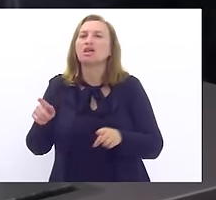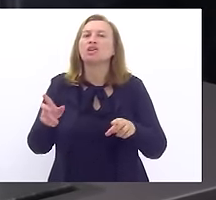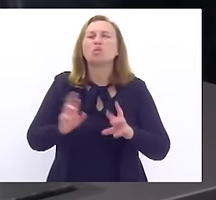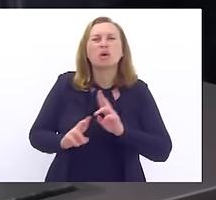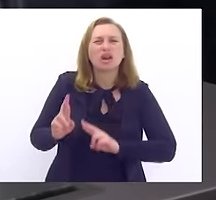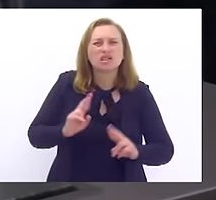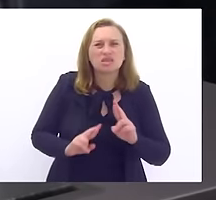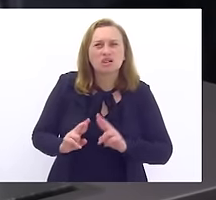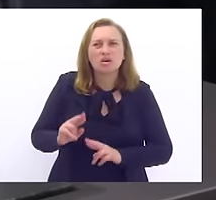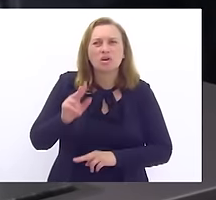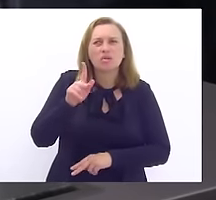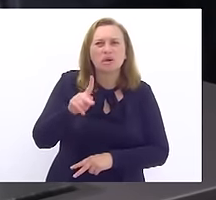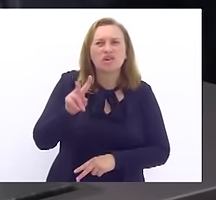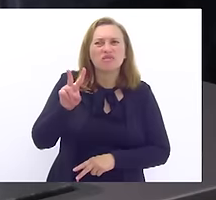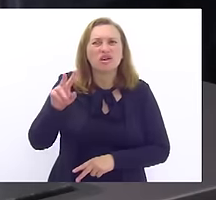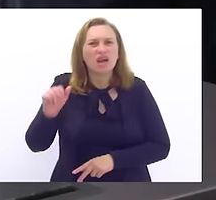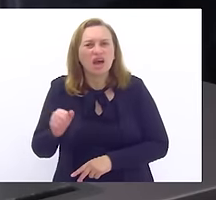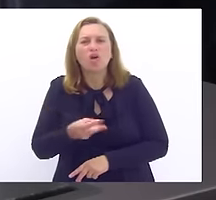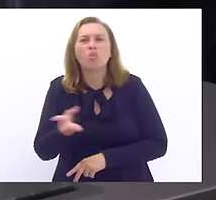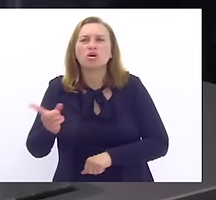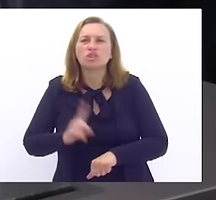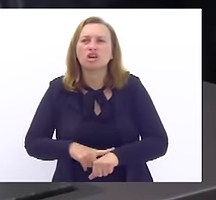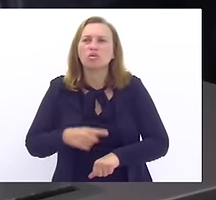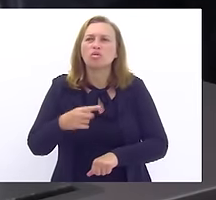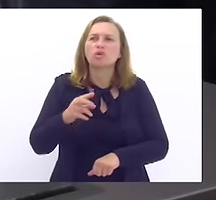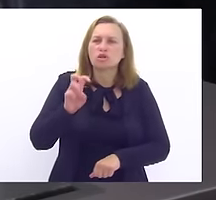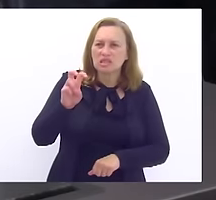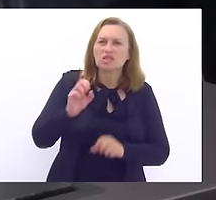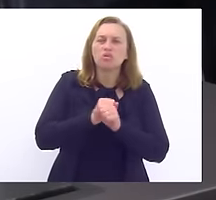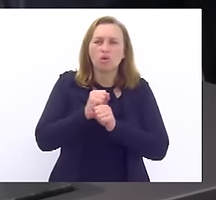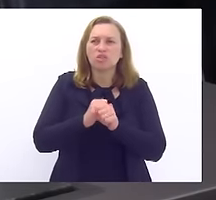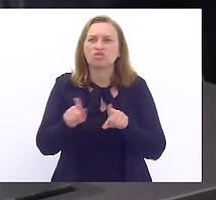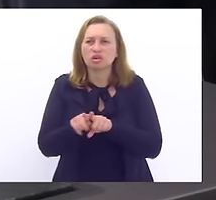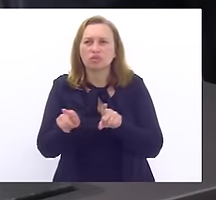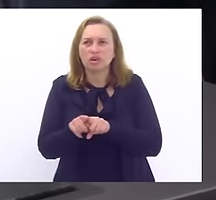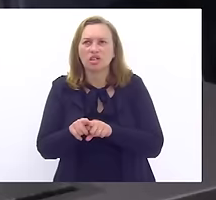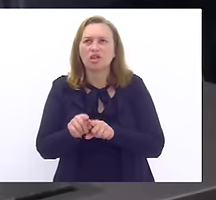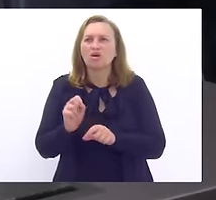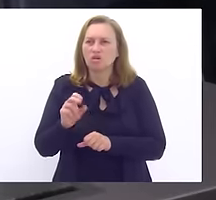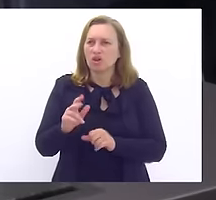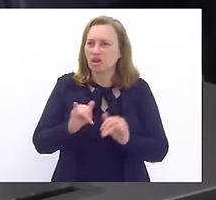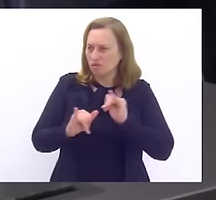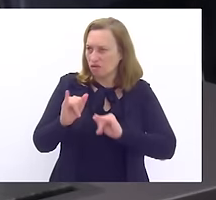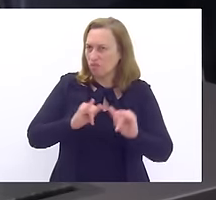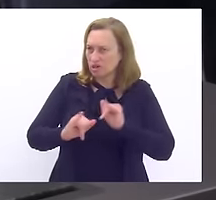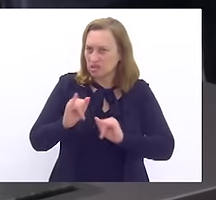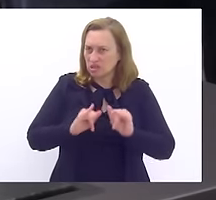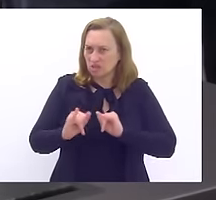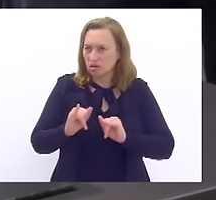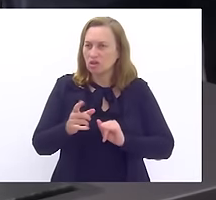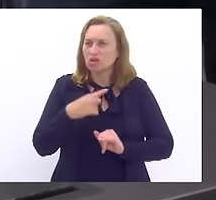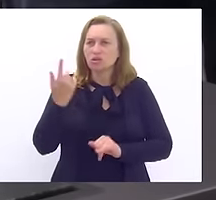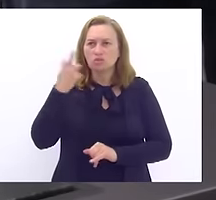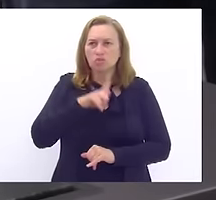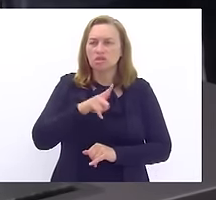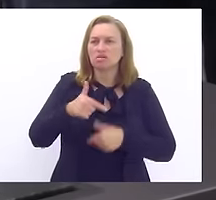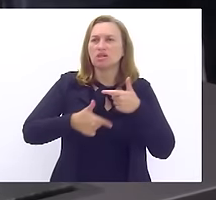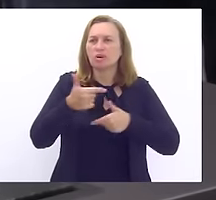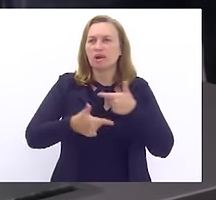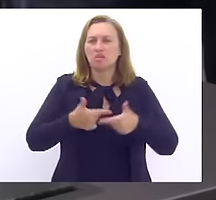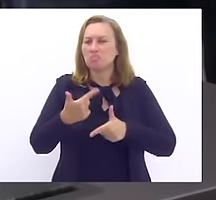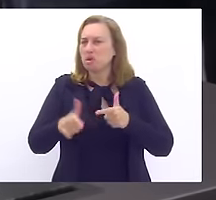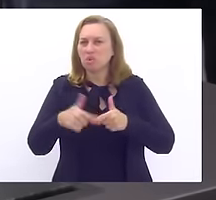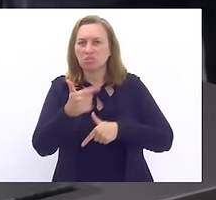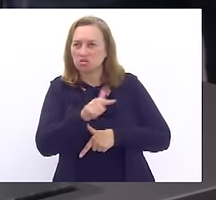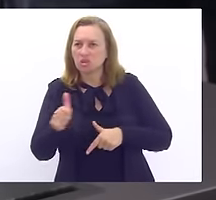a o IPVA de quanto tempo dos últimos cinco anos também cinco anos então tá então essa informação é que a gente consegue trabalhar sem problema nenhum